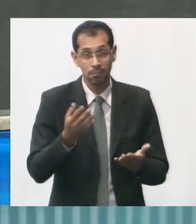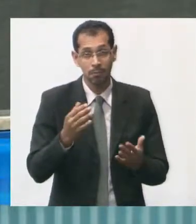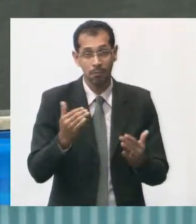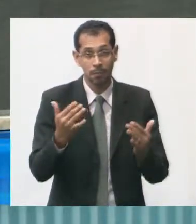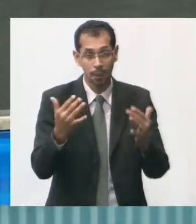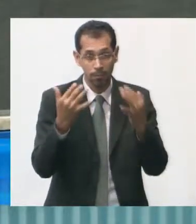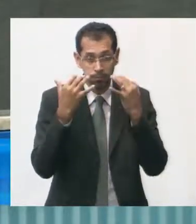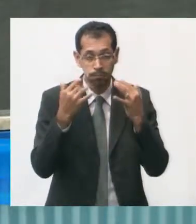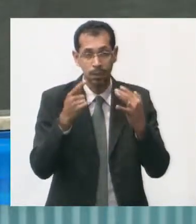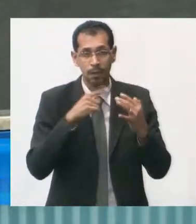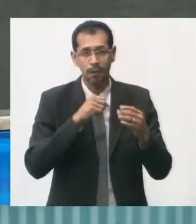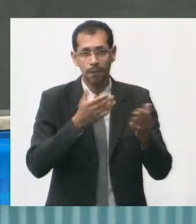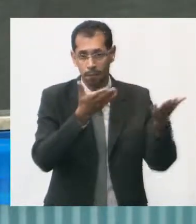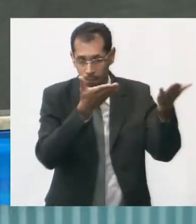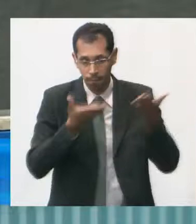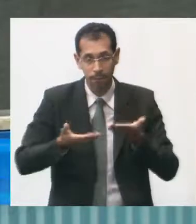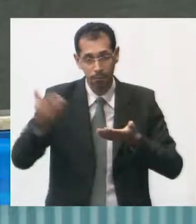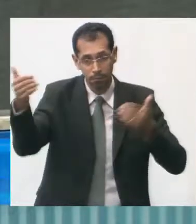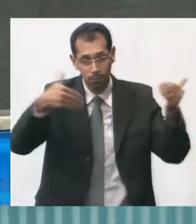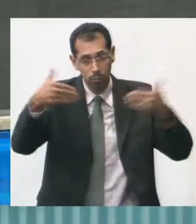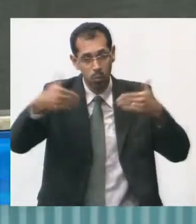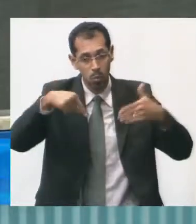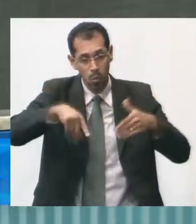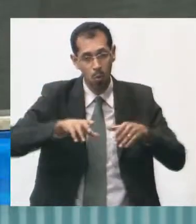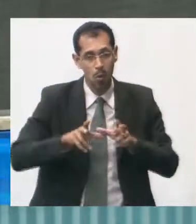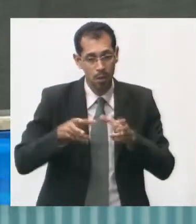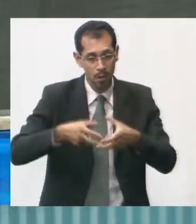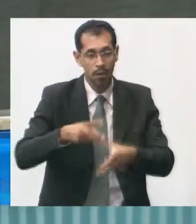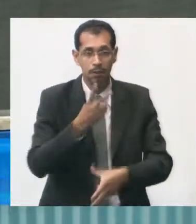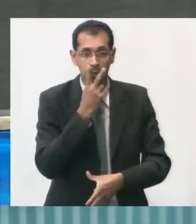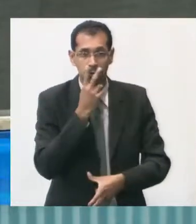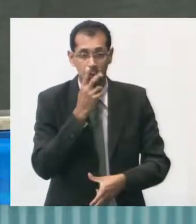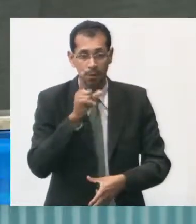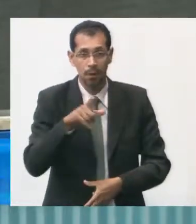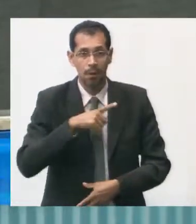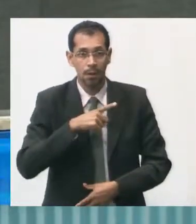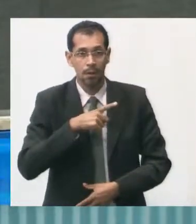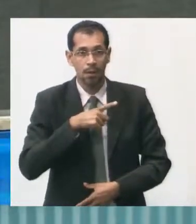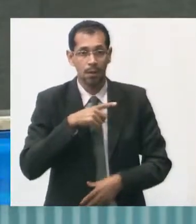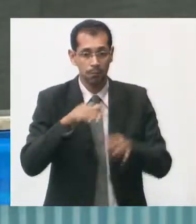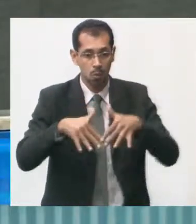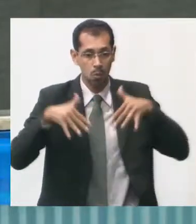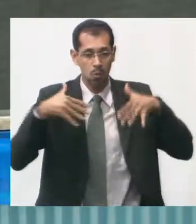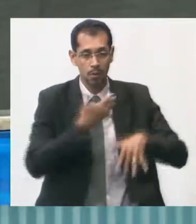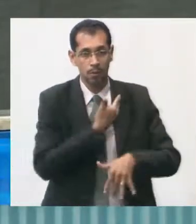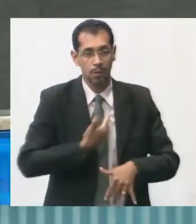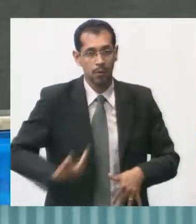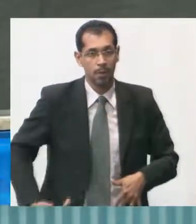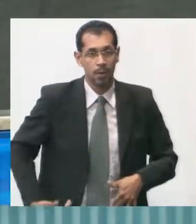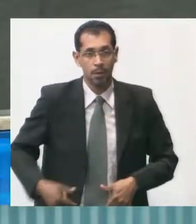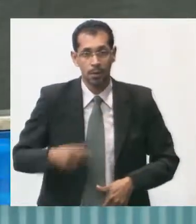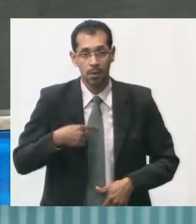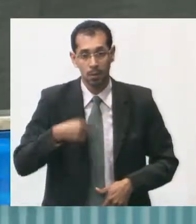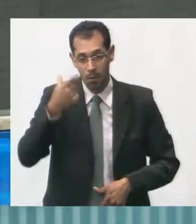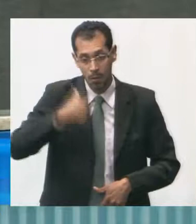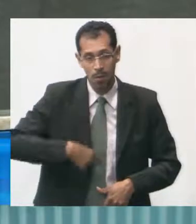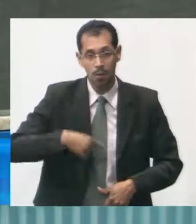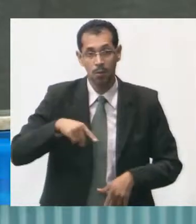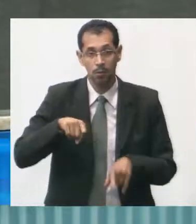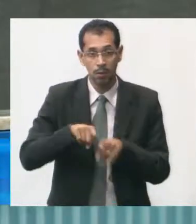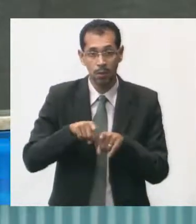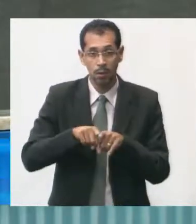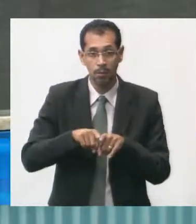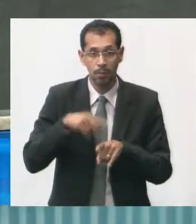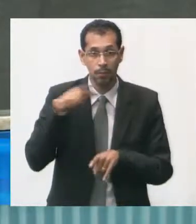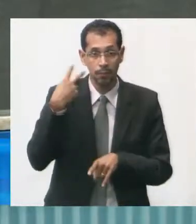horas, audiência pública. Nós estamos fazendo essa audiência pública em parceria com o vereador Luiz Paulo Amorim. Então,